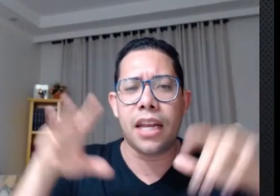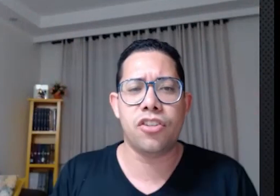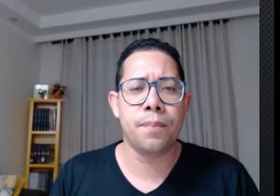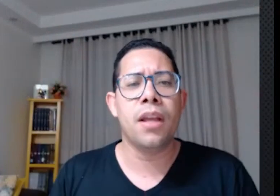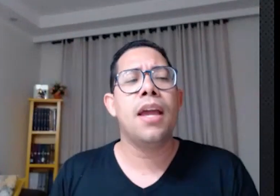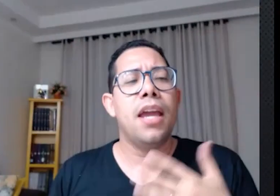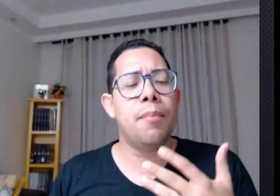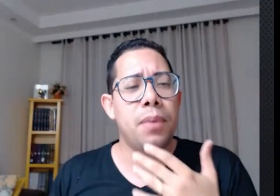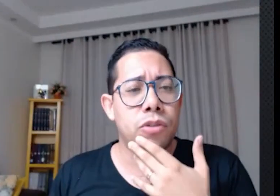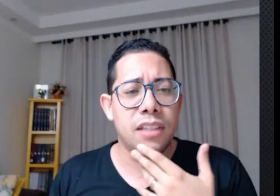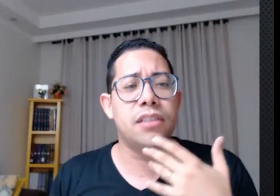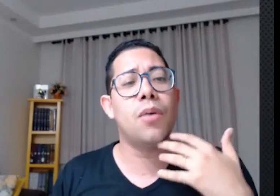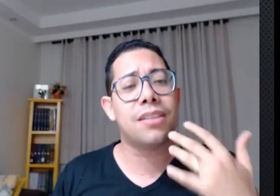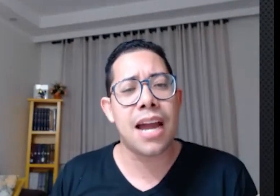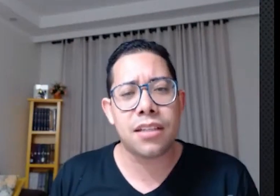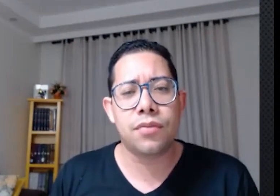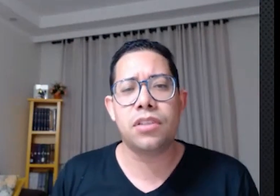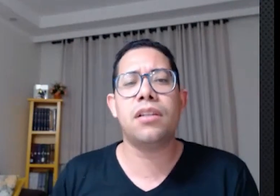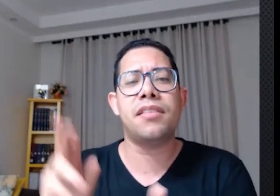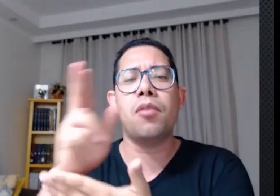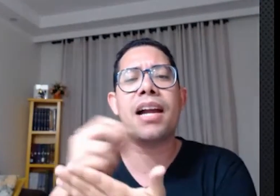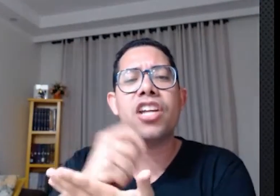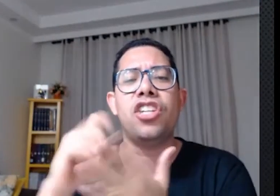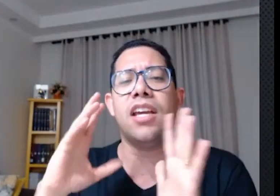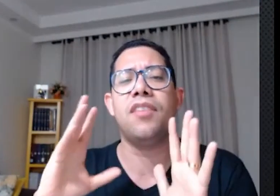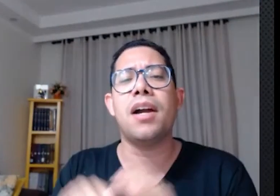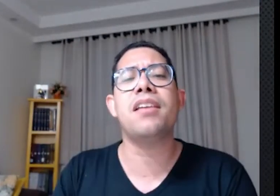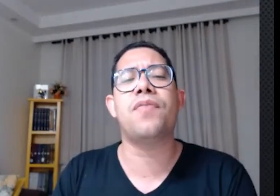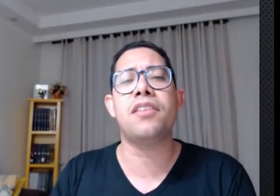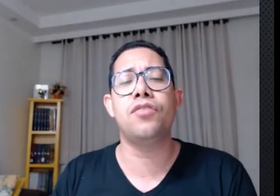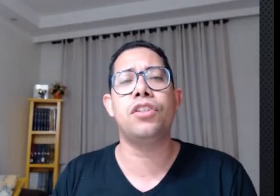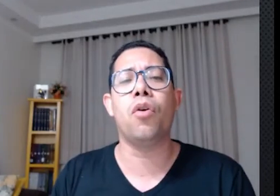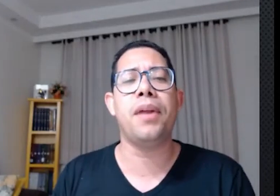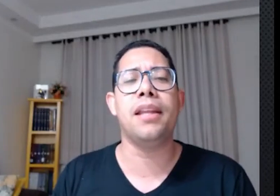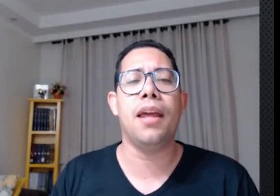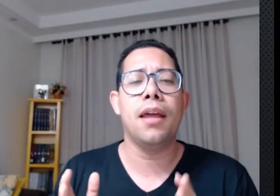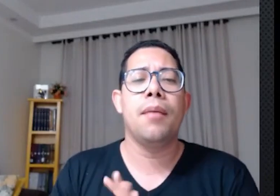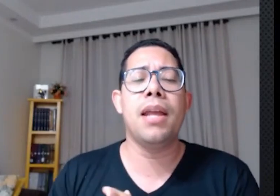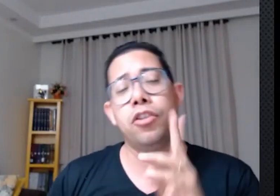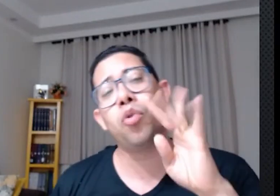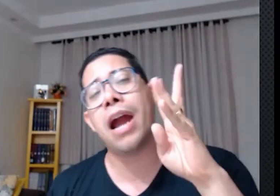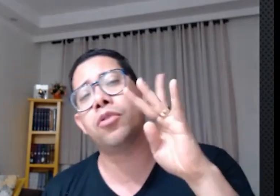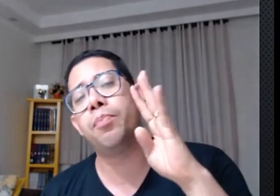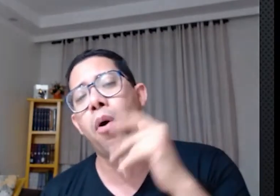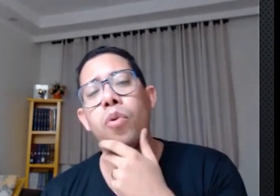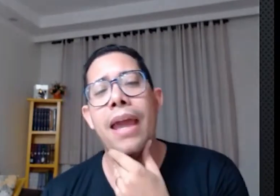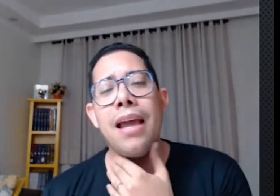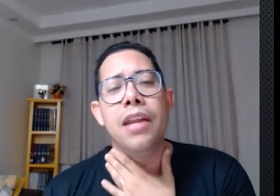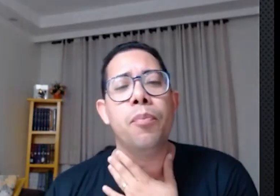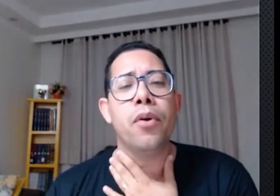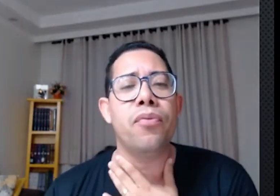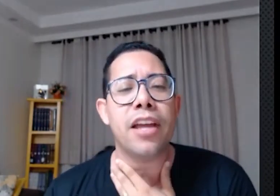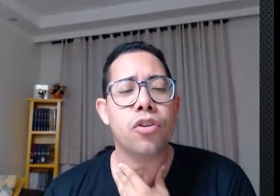expansão da igreja. Epístolas, que são as cartas, você desenha uma cartinha aí que fica mais fácil de você compreender. Beleza, e o quarto ponto